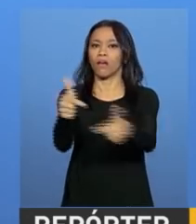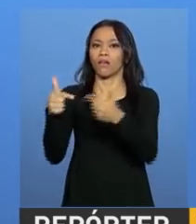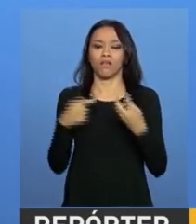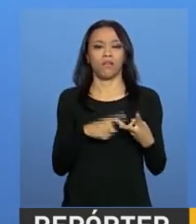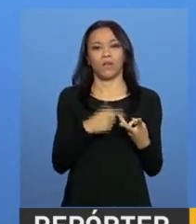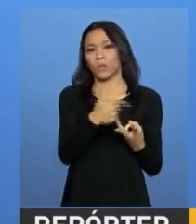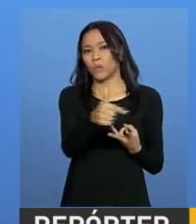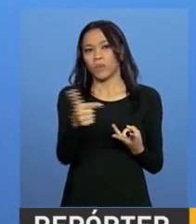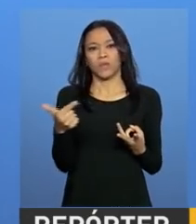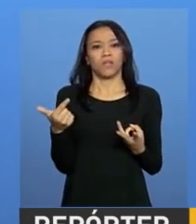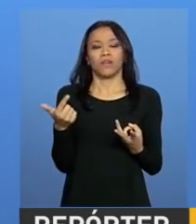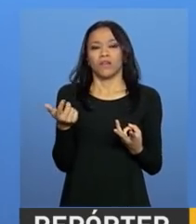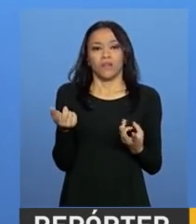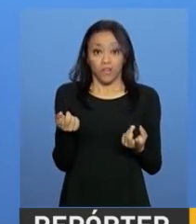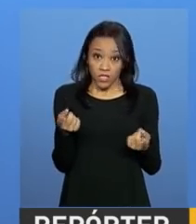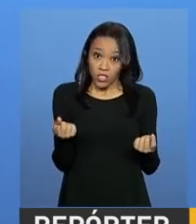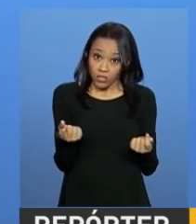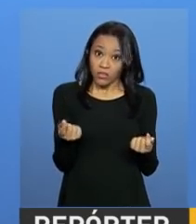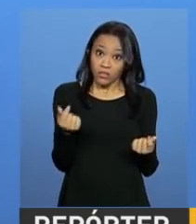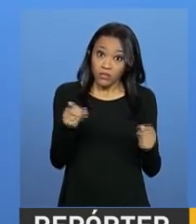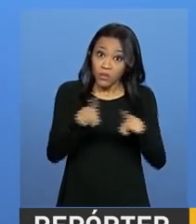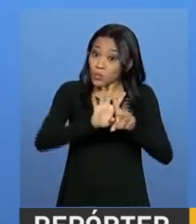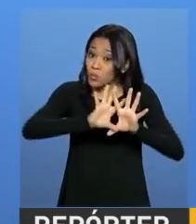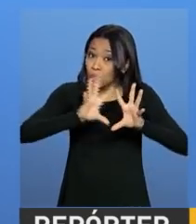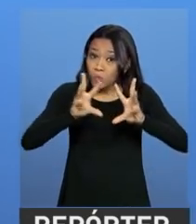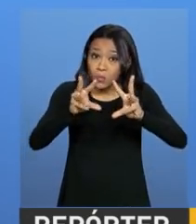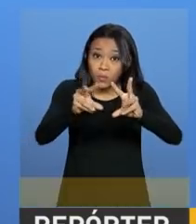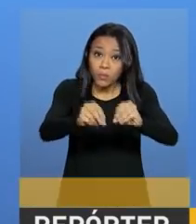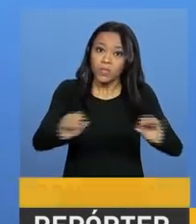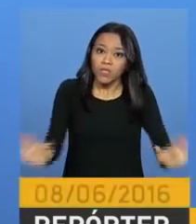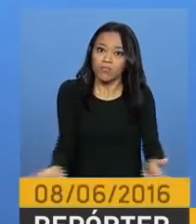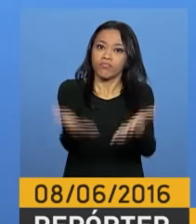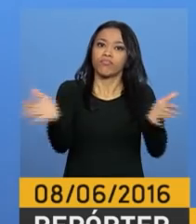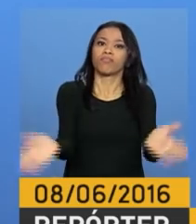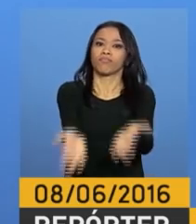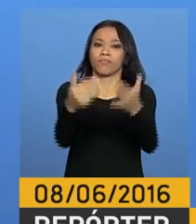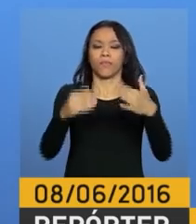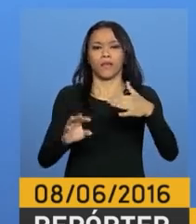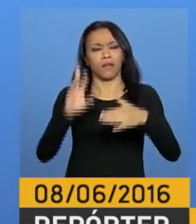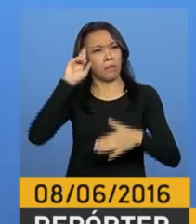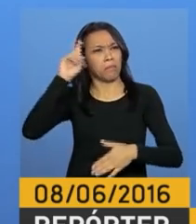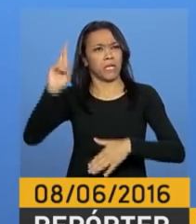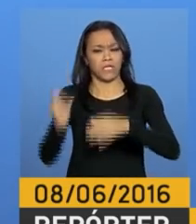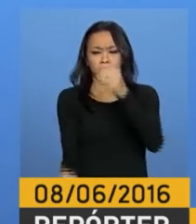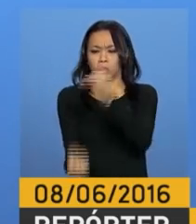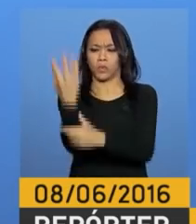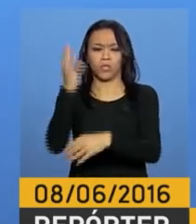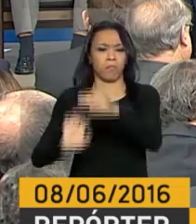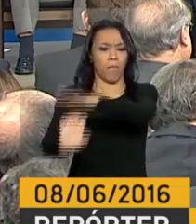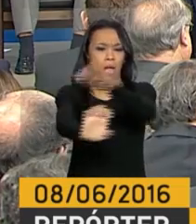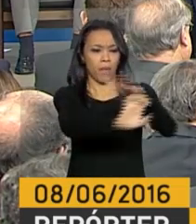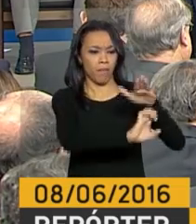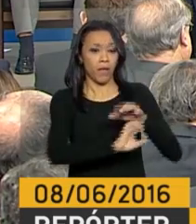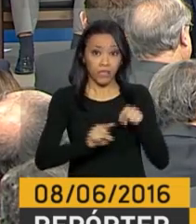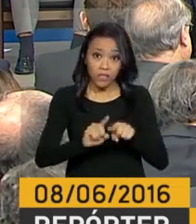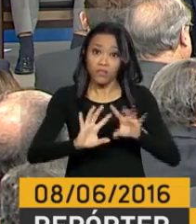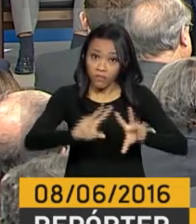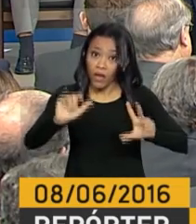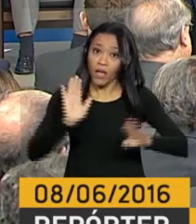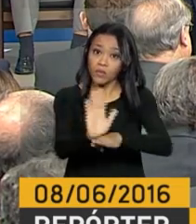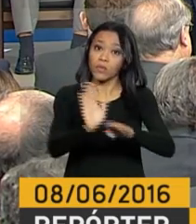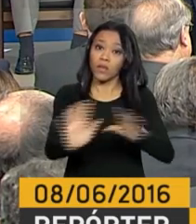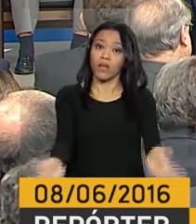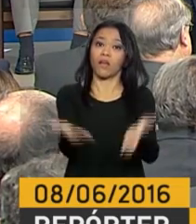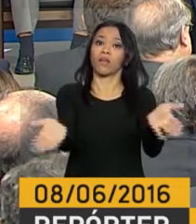consumo emprego geração de riqueza empreendedorismo tudo aquilo que constr uma nação que é o o sonho que todos nós temos